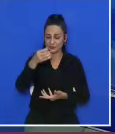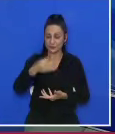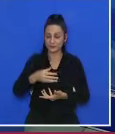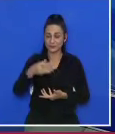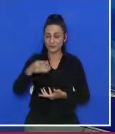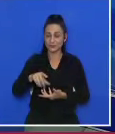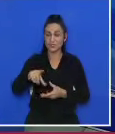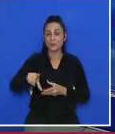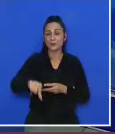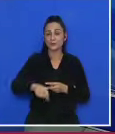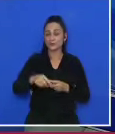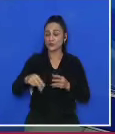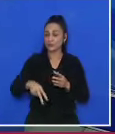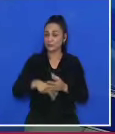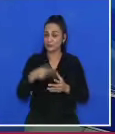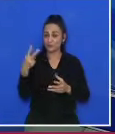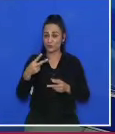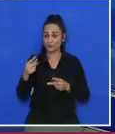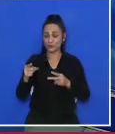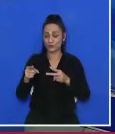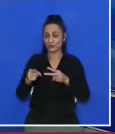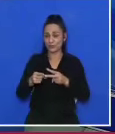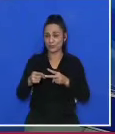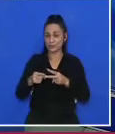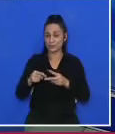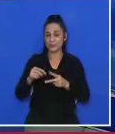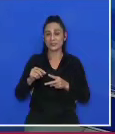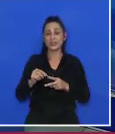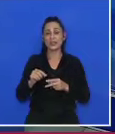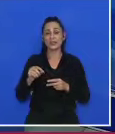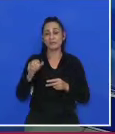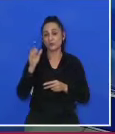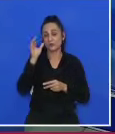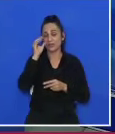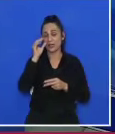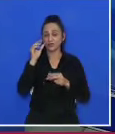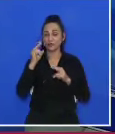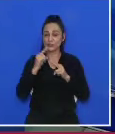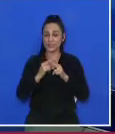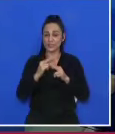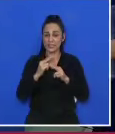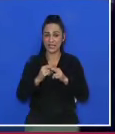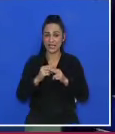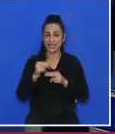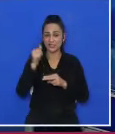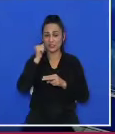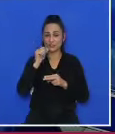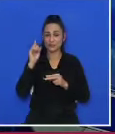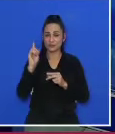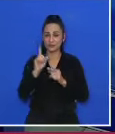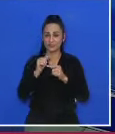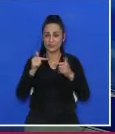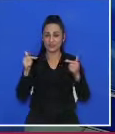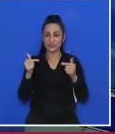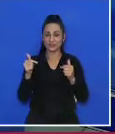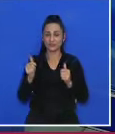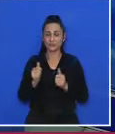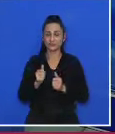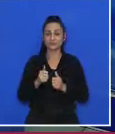para a realização do segundo sorteio da dupla cena. Eu vou convidar o Paulo, nosso colega da Caixa, a Tainara, nossa garota da sorte. Por favor,